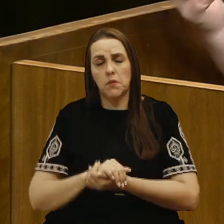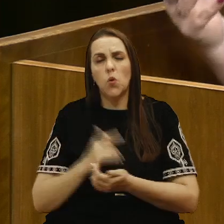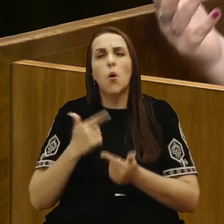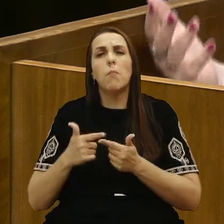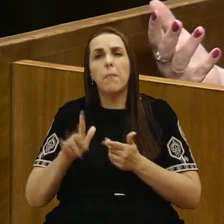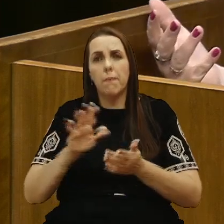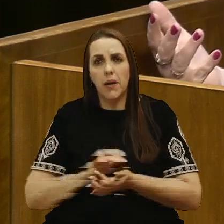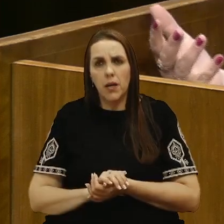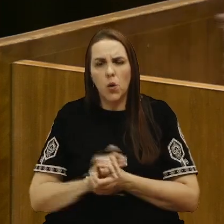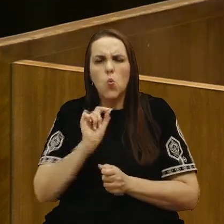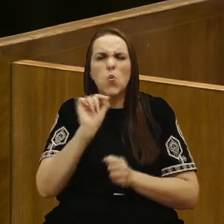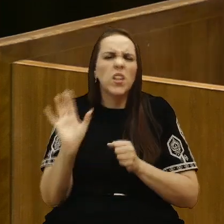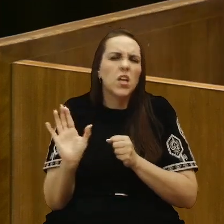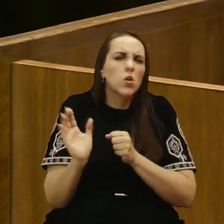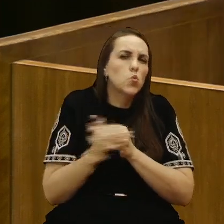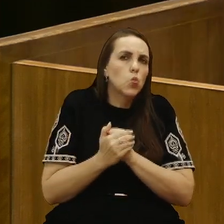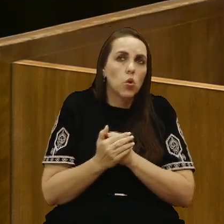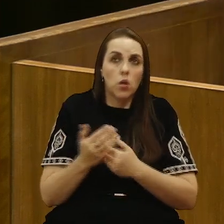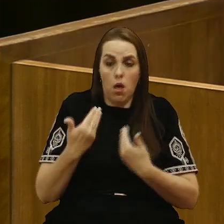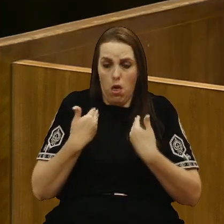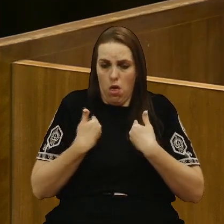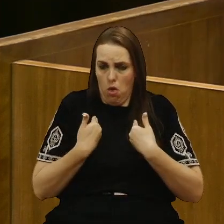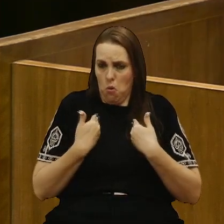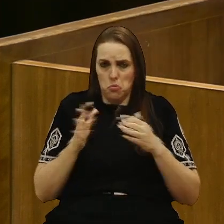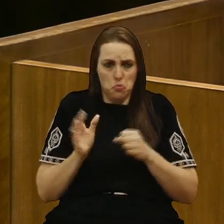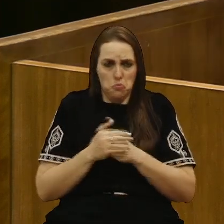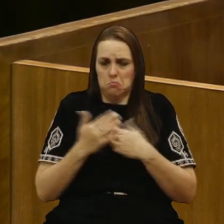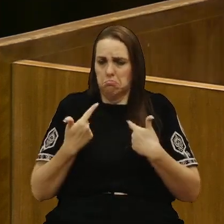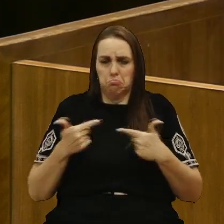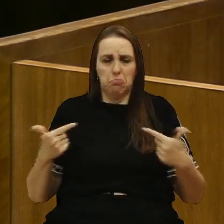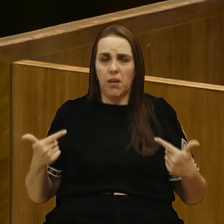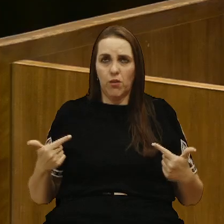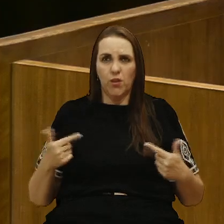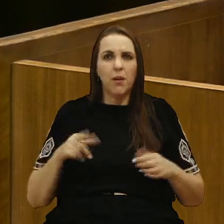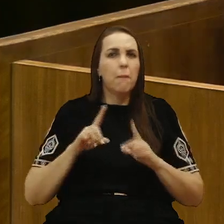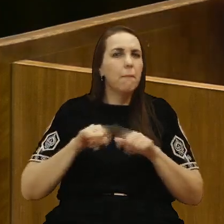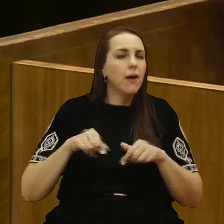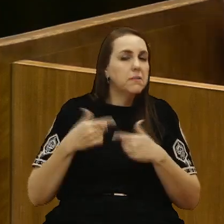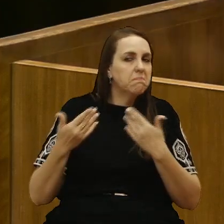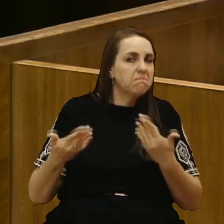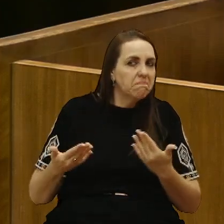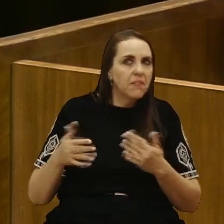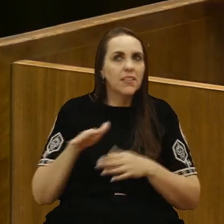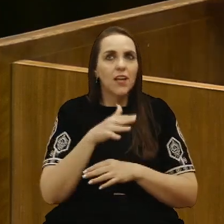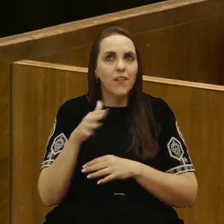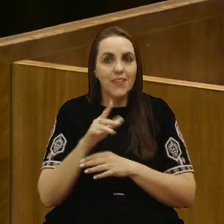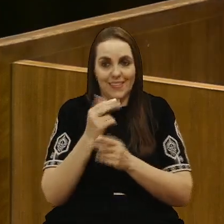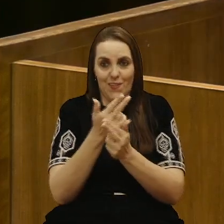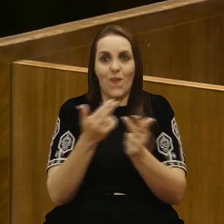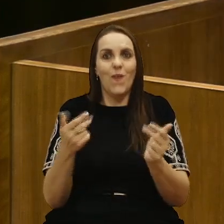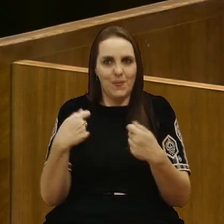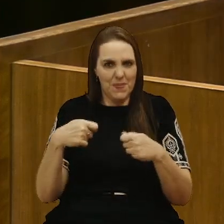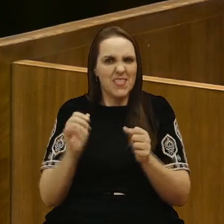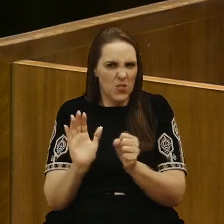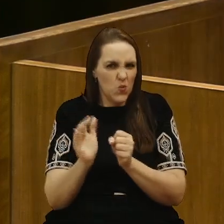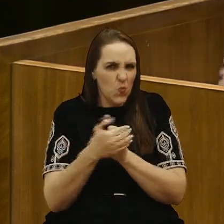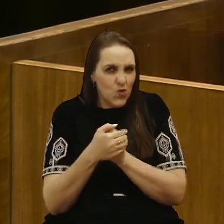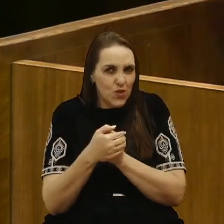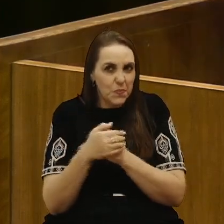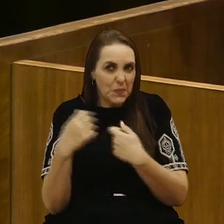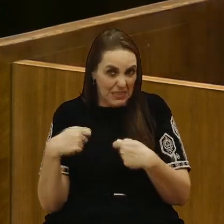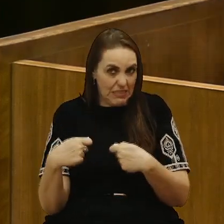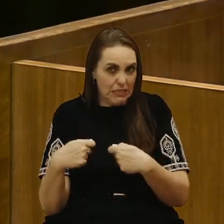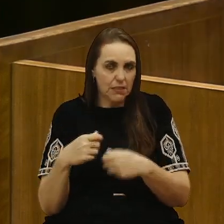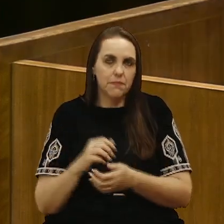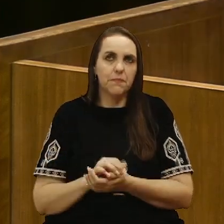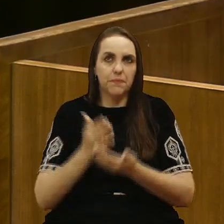que a gente está escondendo? Eu não tenho nada para esconder, mas será que temos algo que a gente precisa esconder?